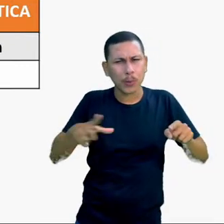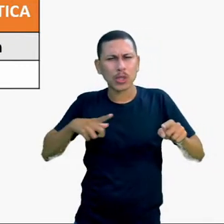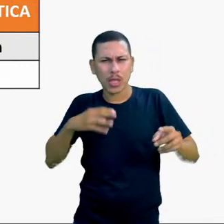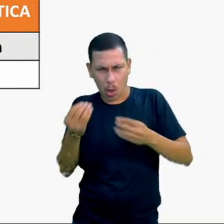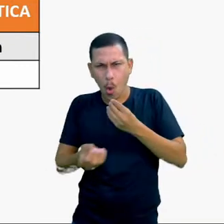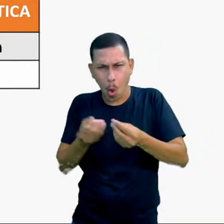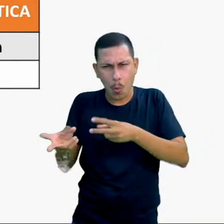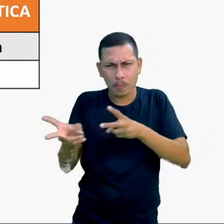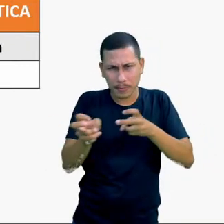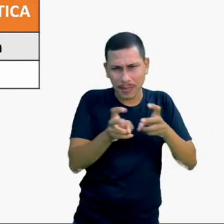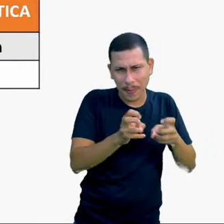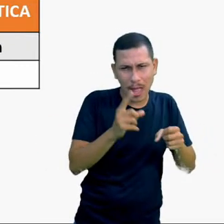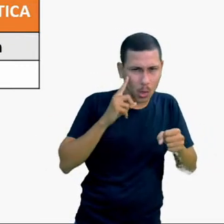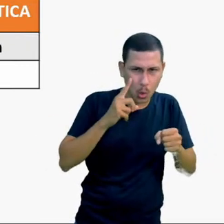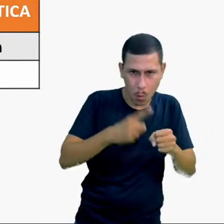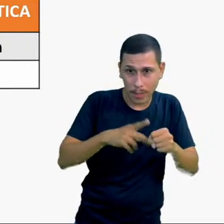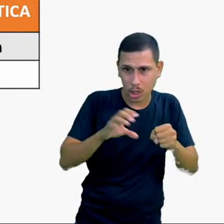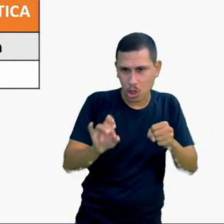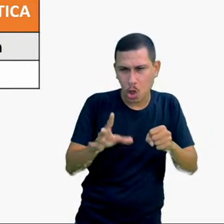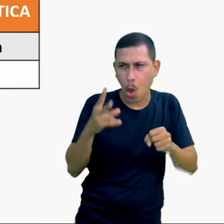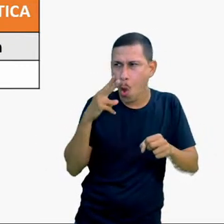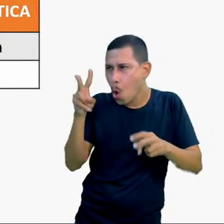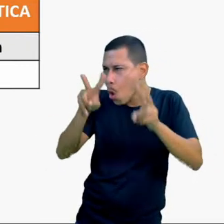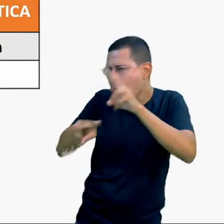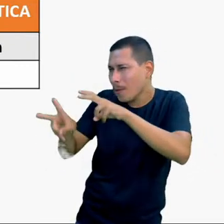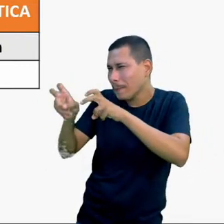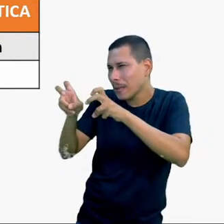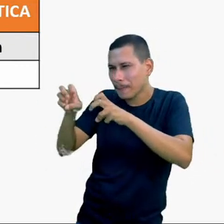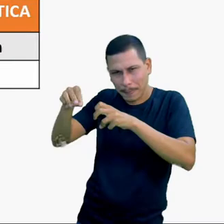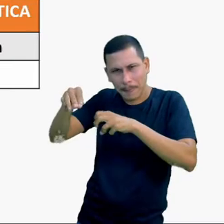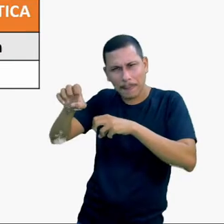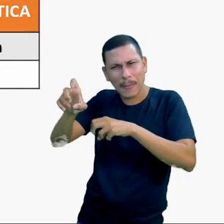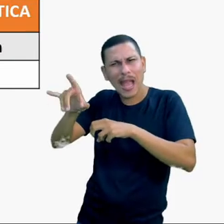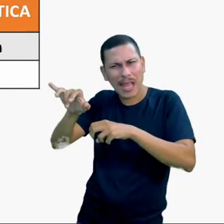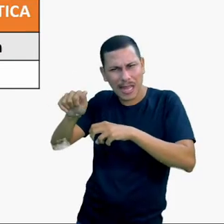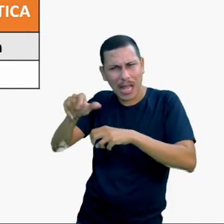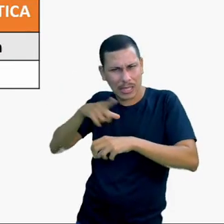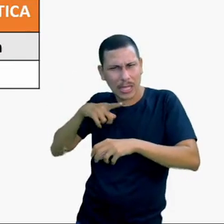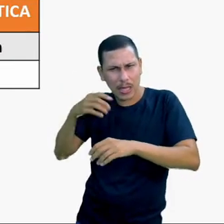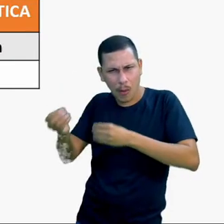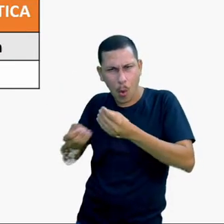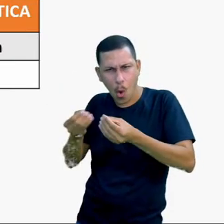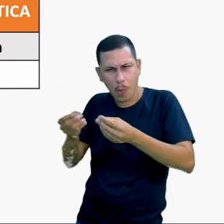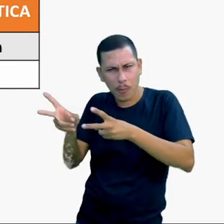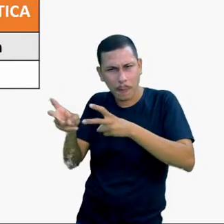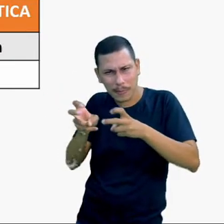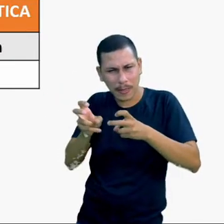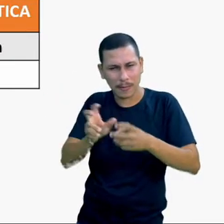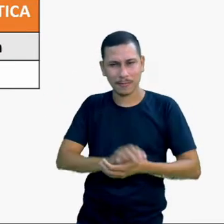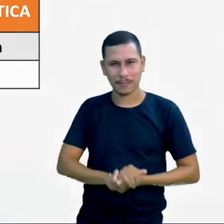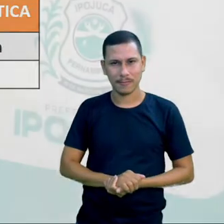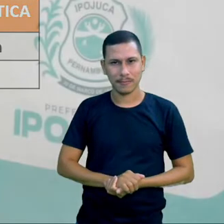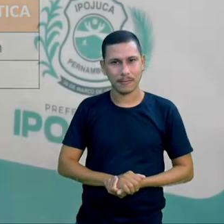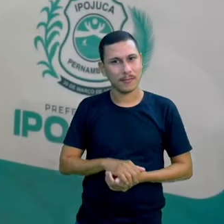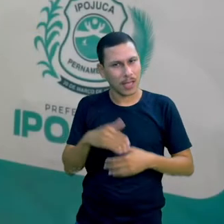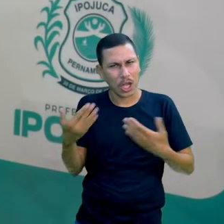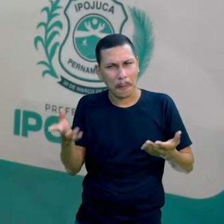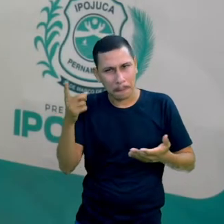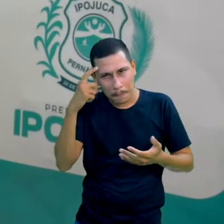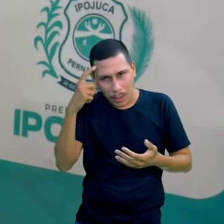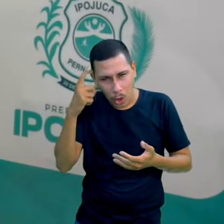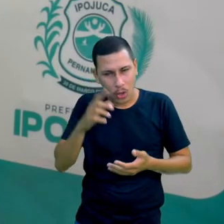assim? Apenas pela média? O que você acha? 10 segundos. Já